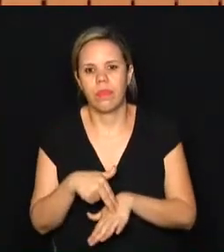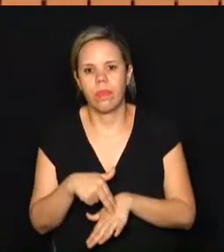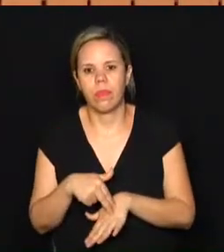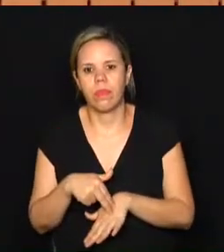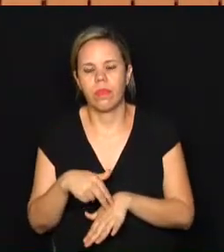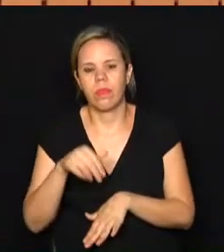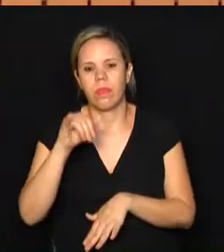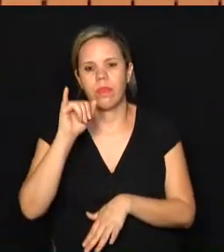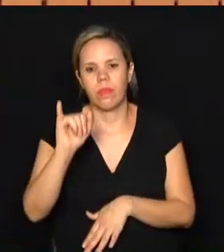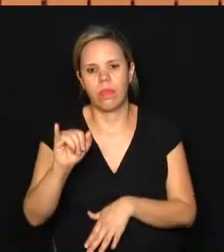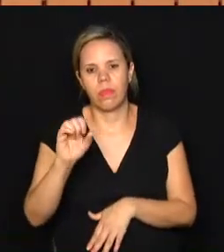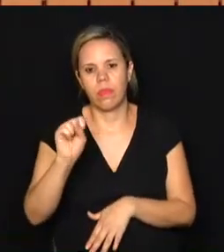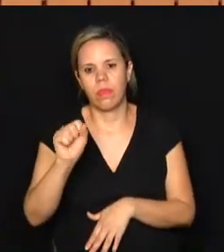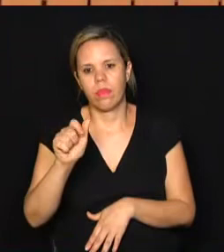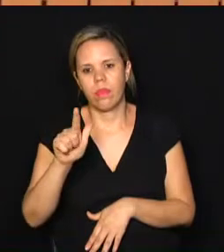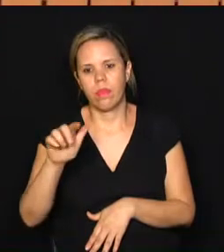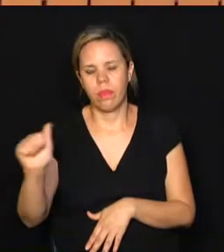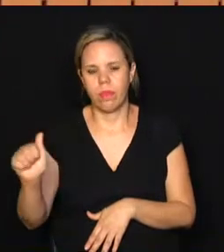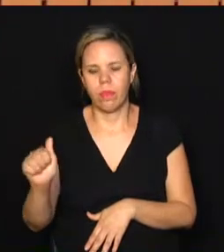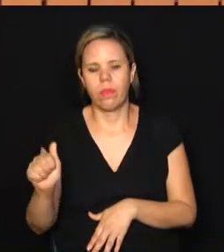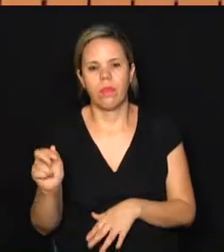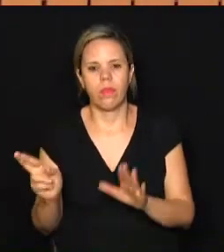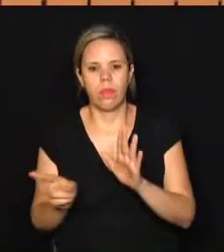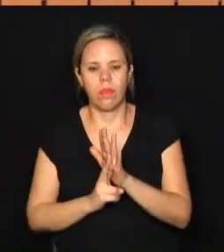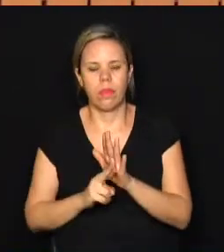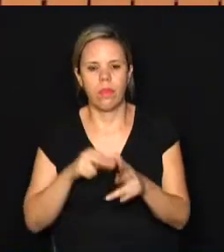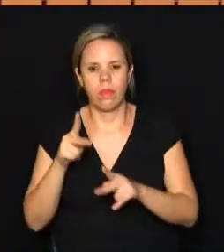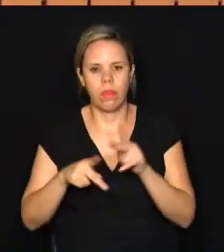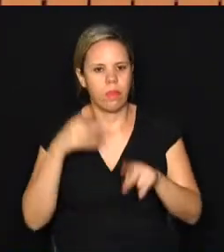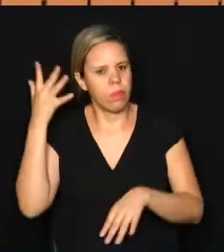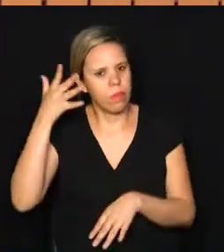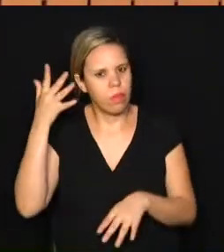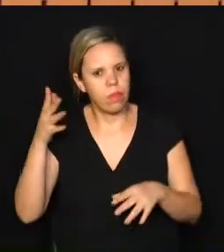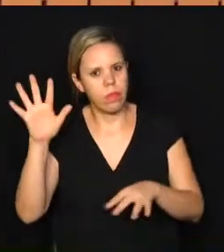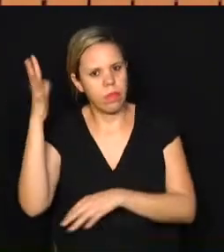Isabela Cojan, representando, então, o Fórum Popular da Natureza.